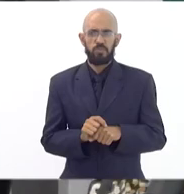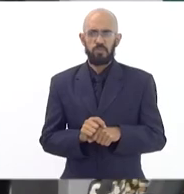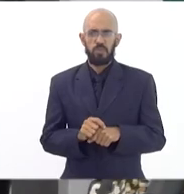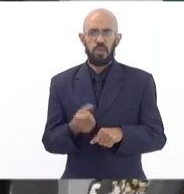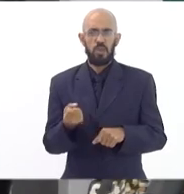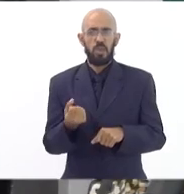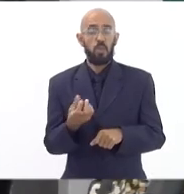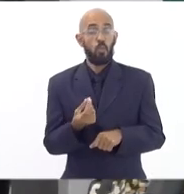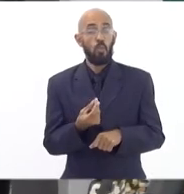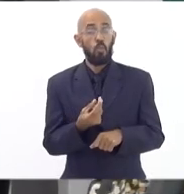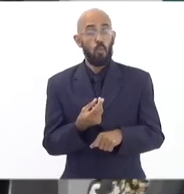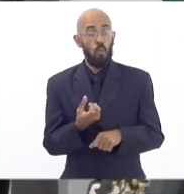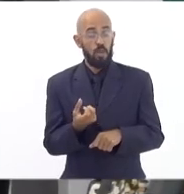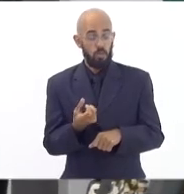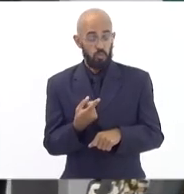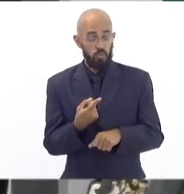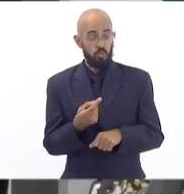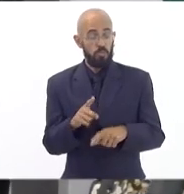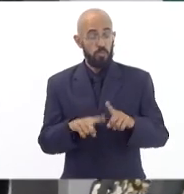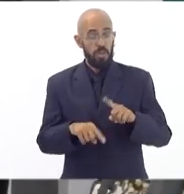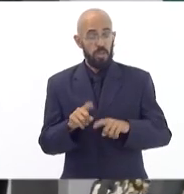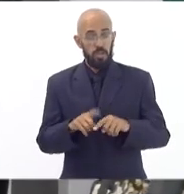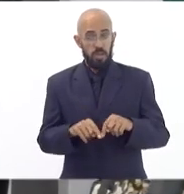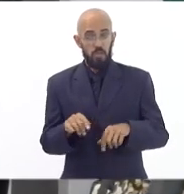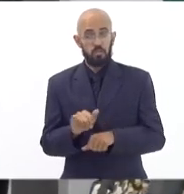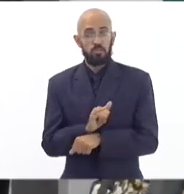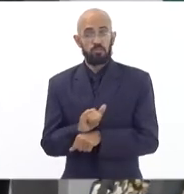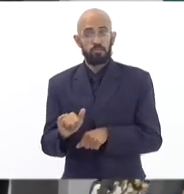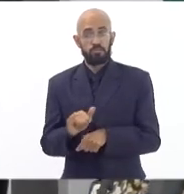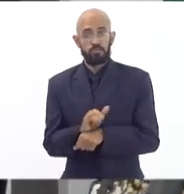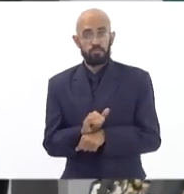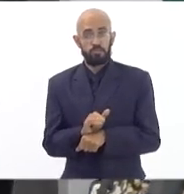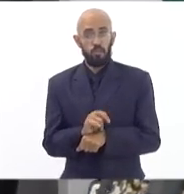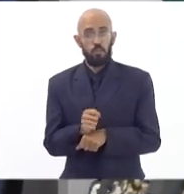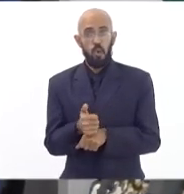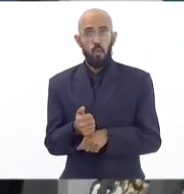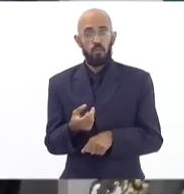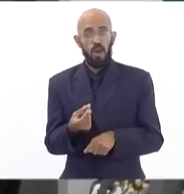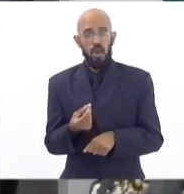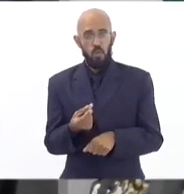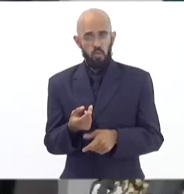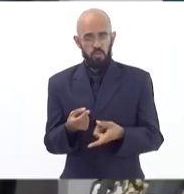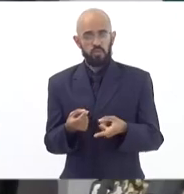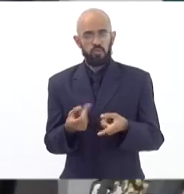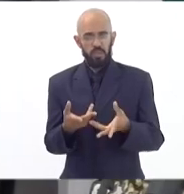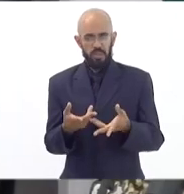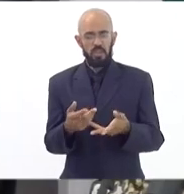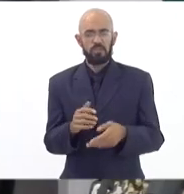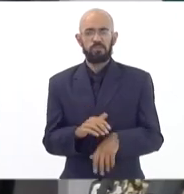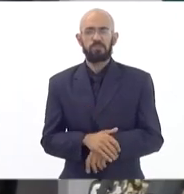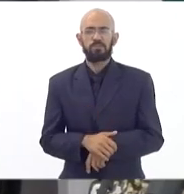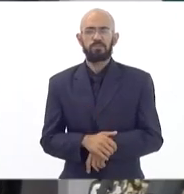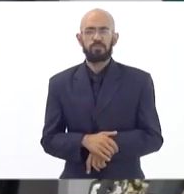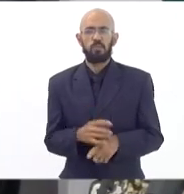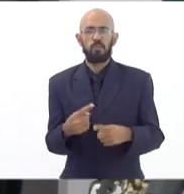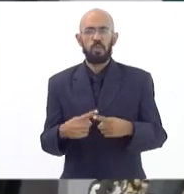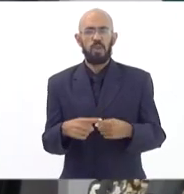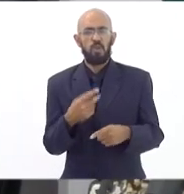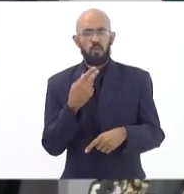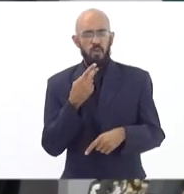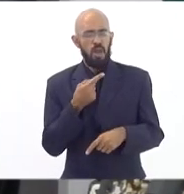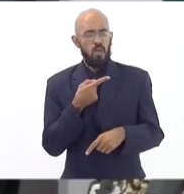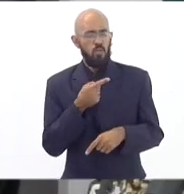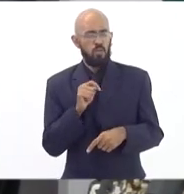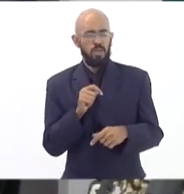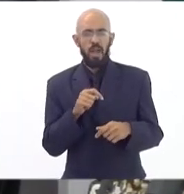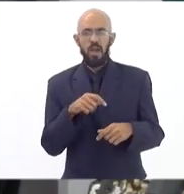de material alternativo com pouco valor de revenda quer dizer quanto porque quando eu falei